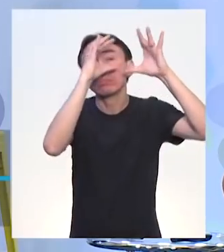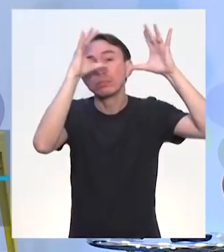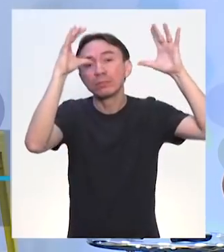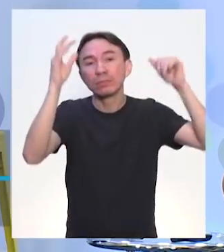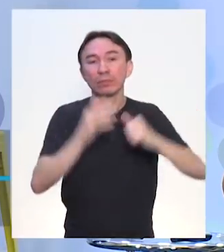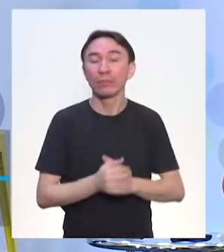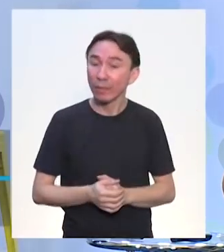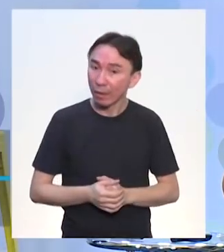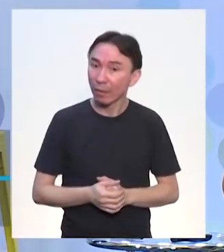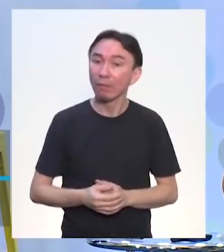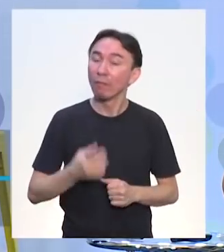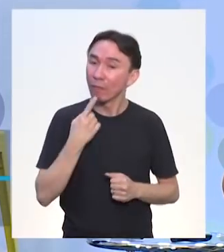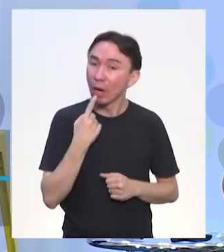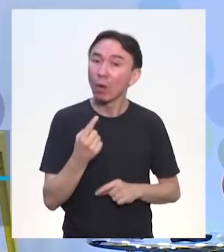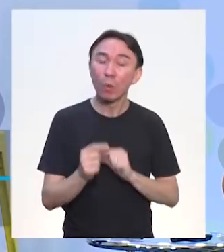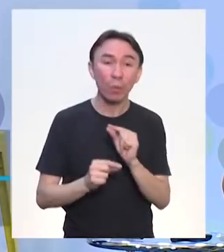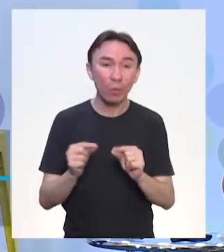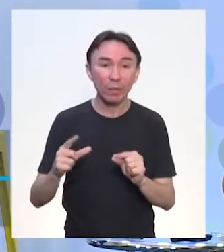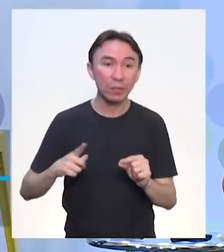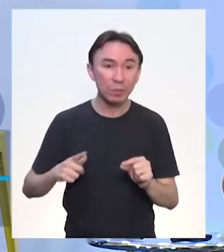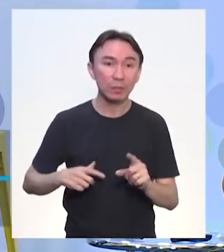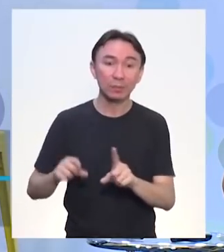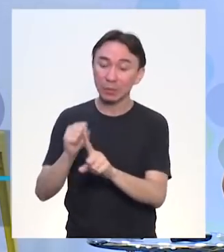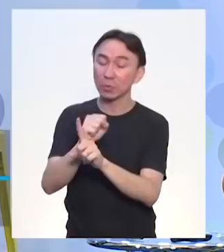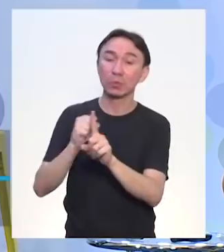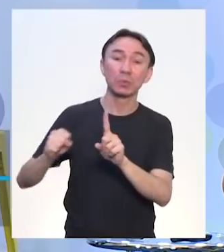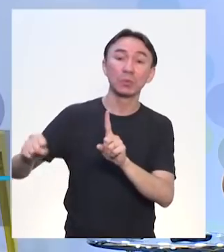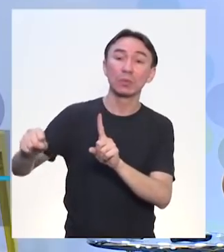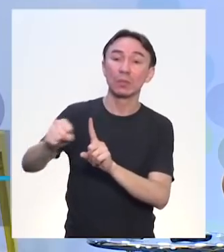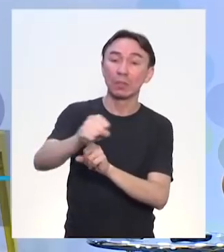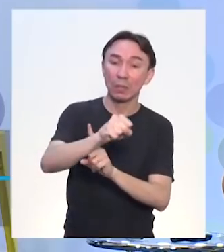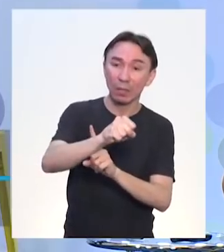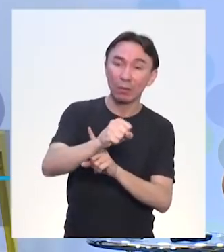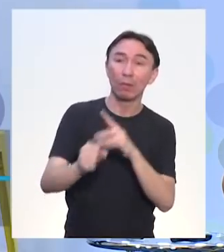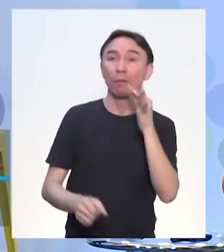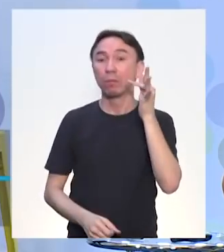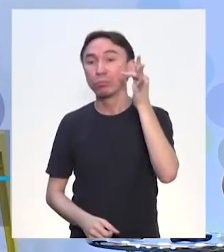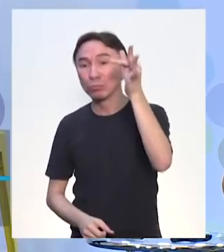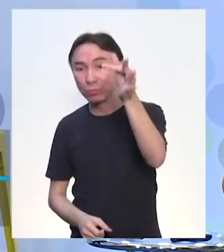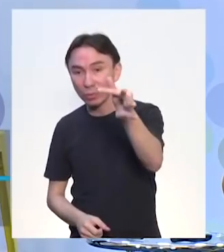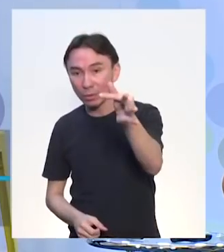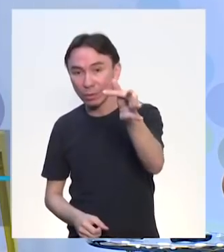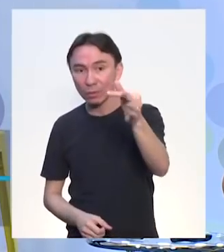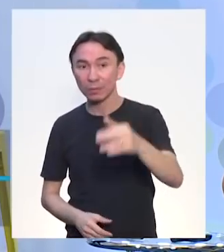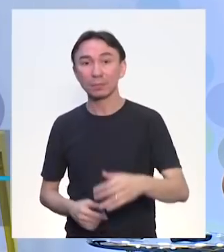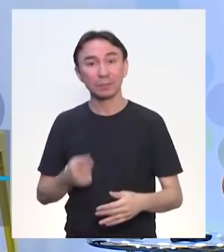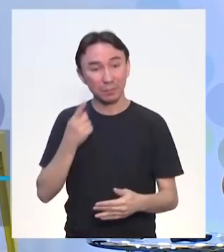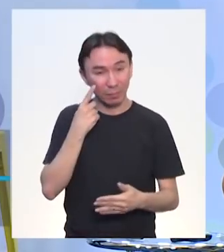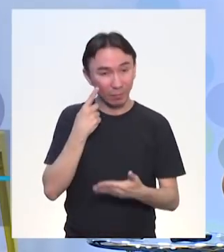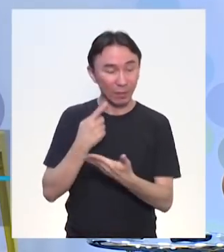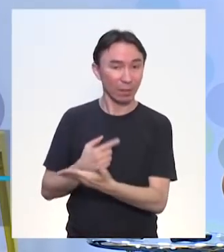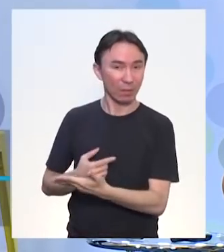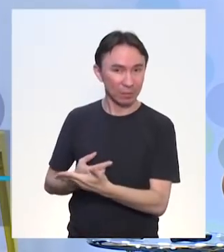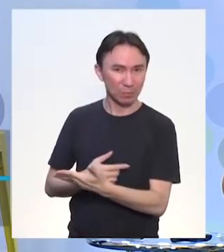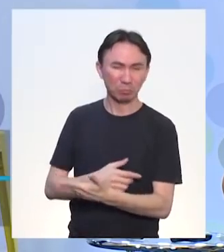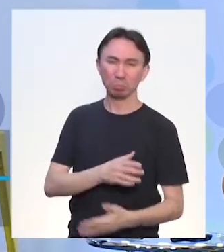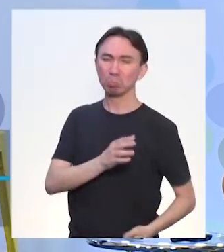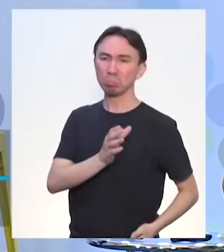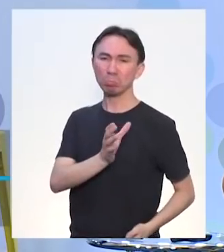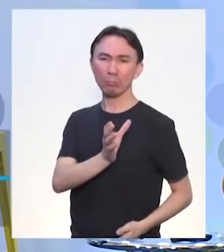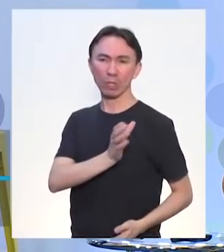nessa sociedade futura há uma relação muito curiosa, porque os ricos, a elite, moram em